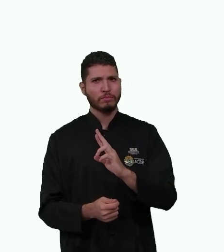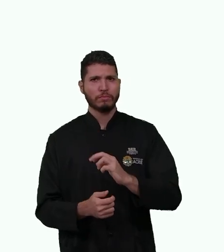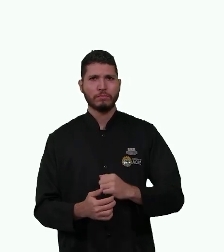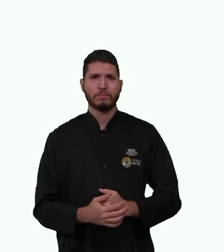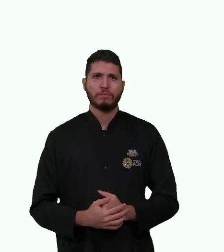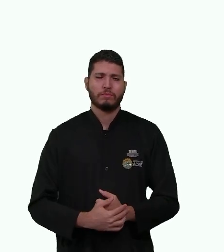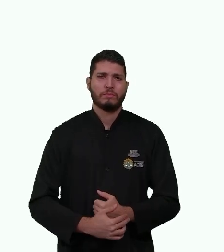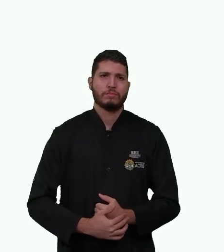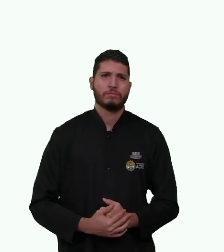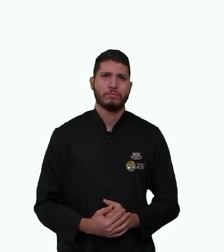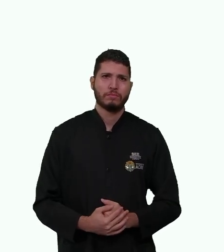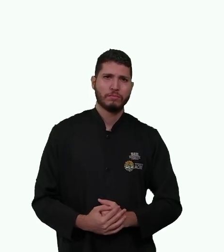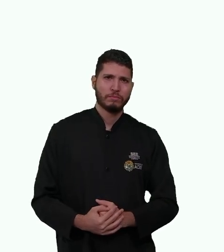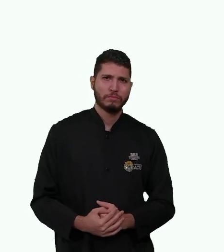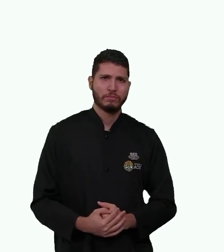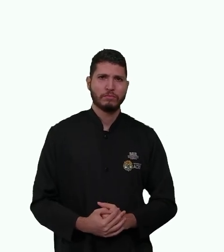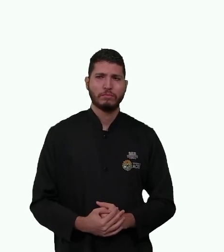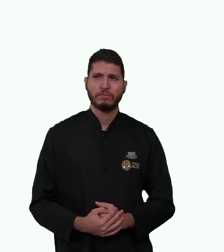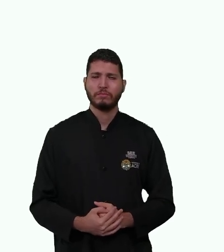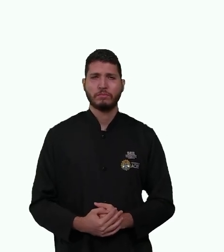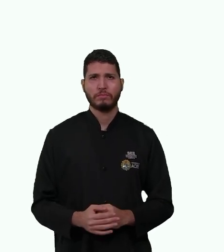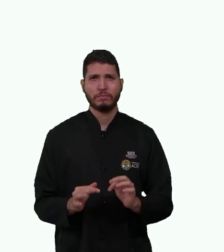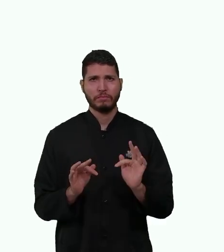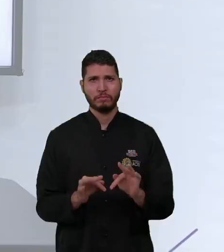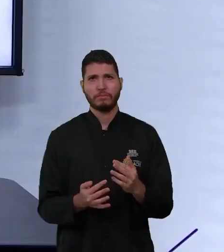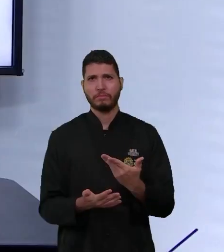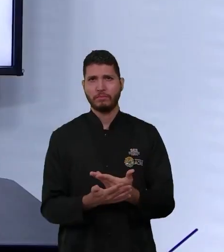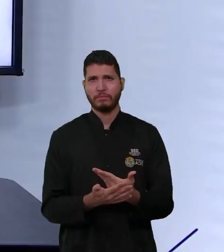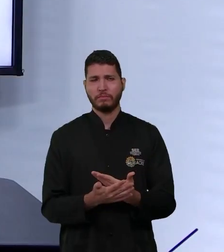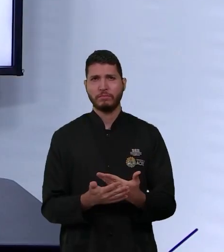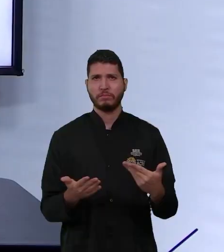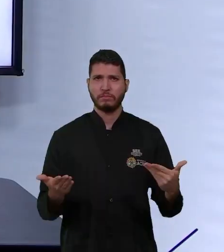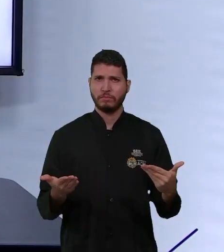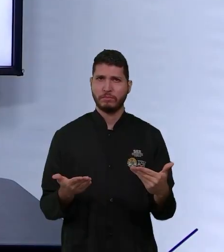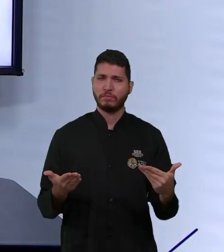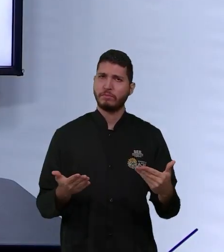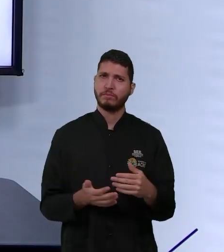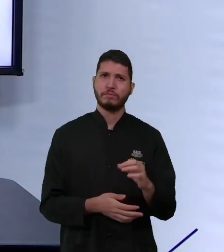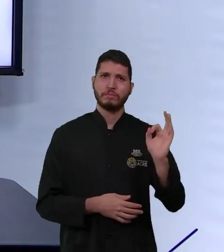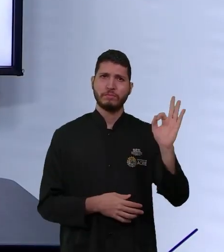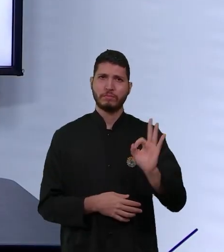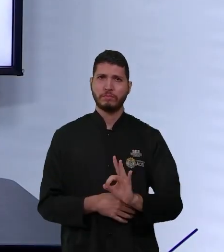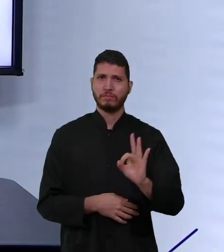temos aqui, eu trouxe pra gente finalizar essa nossa aulinha aqui de porcentagem,